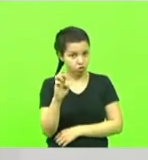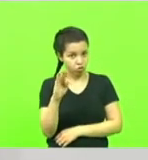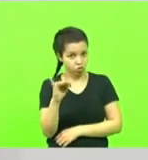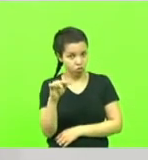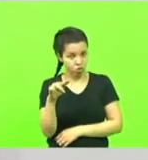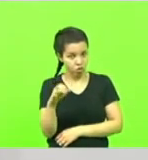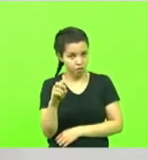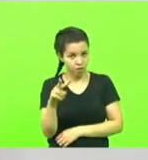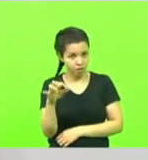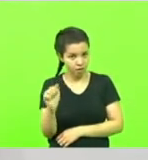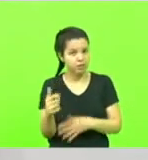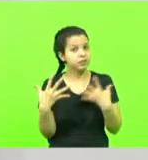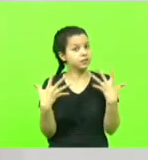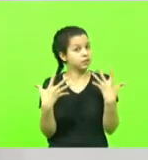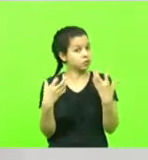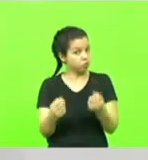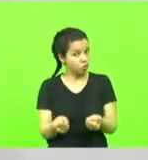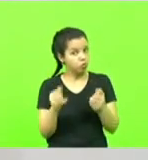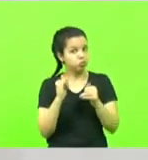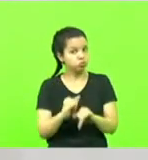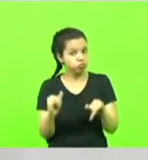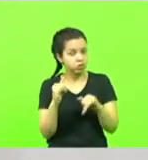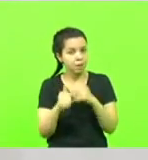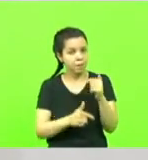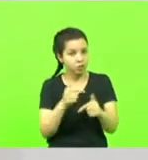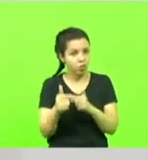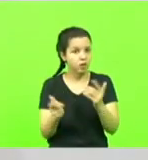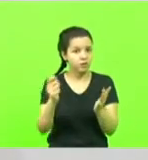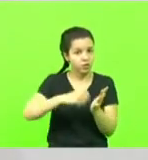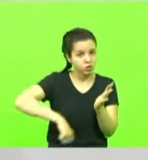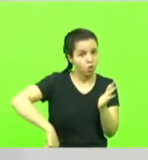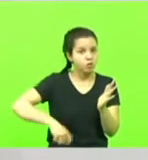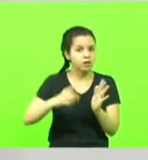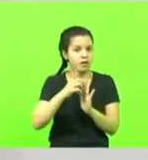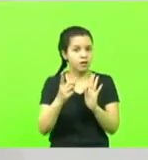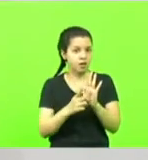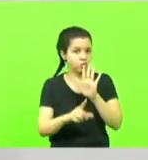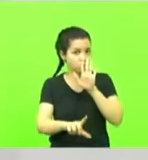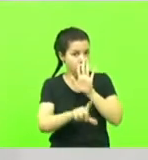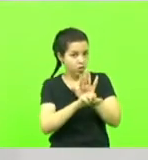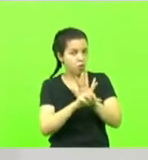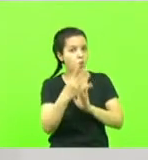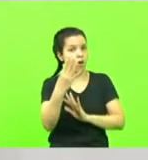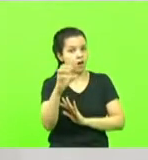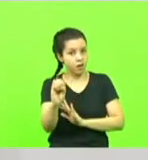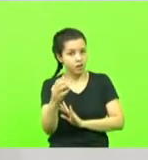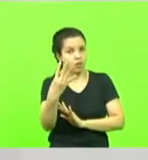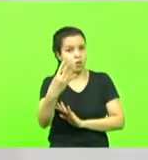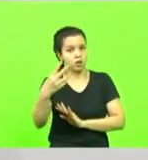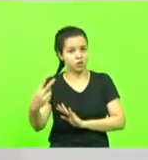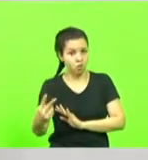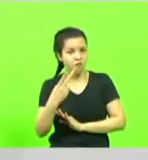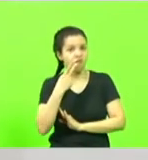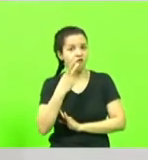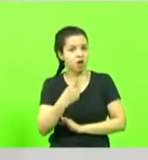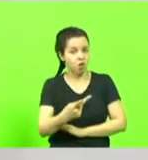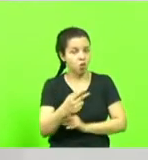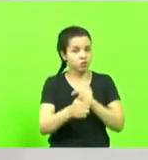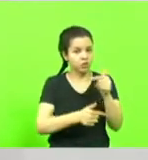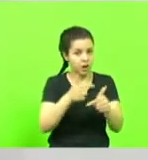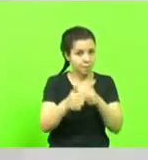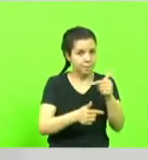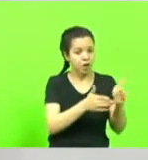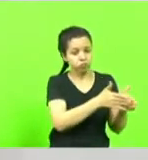as reivindicações dos trabalhadores e assinou o Decreto-Lei número 4042, determinando uma jornada de trabalho